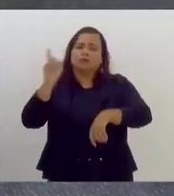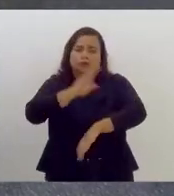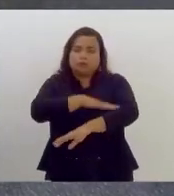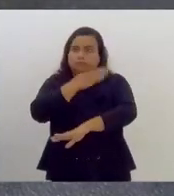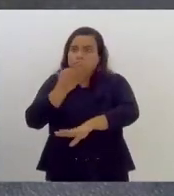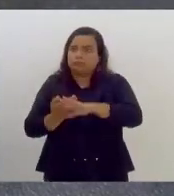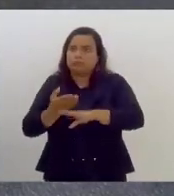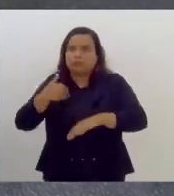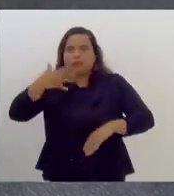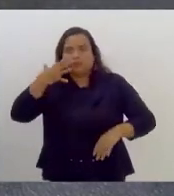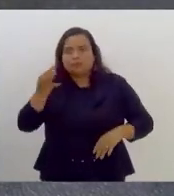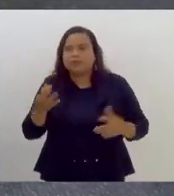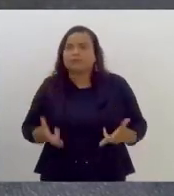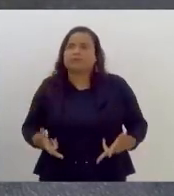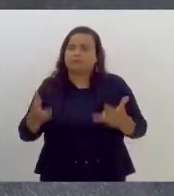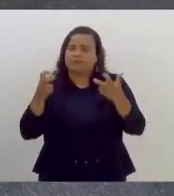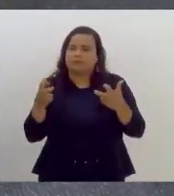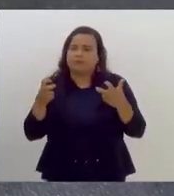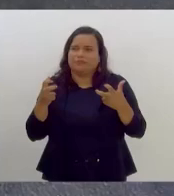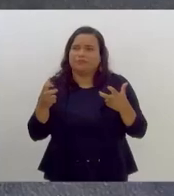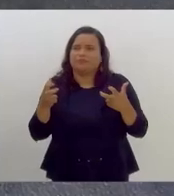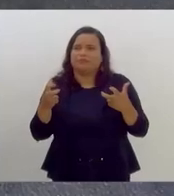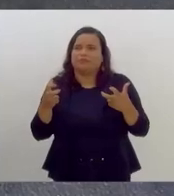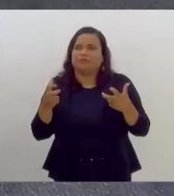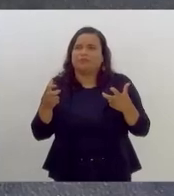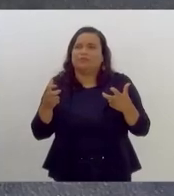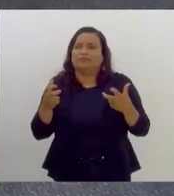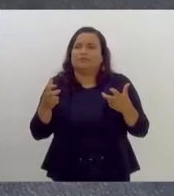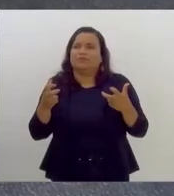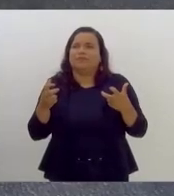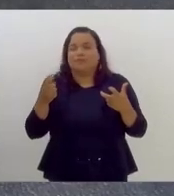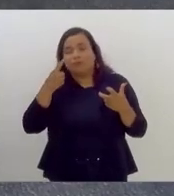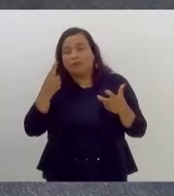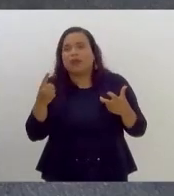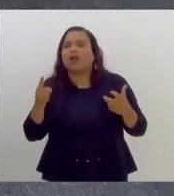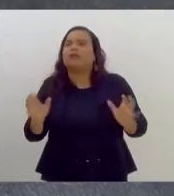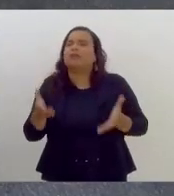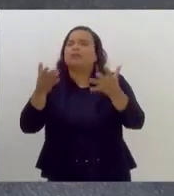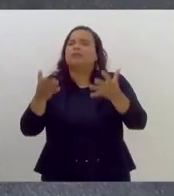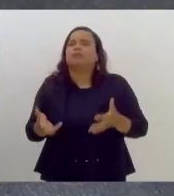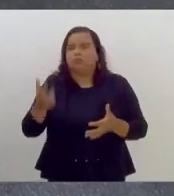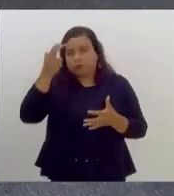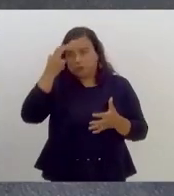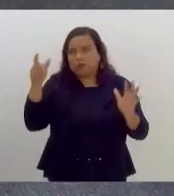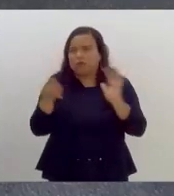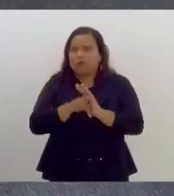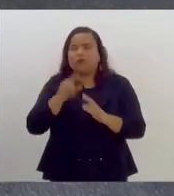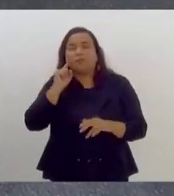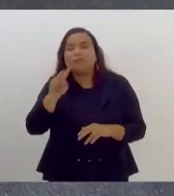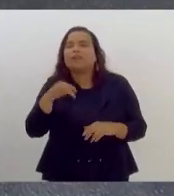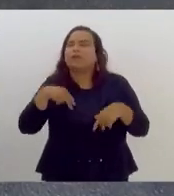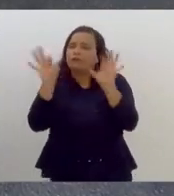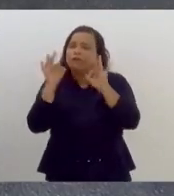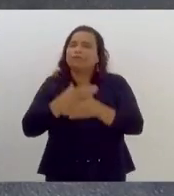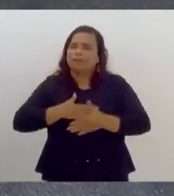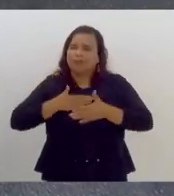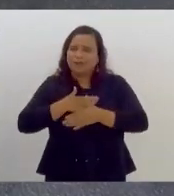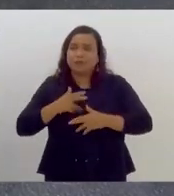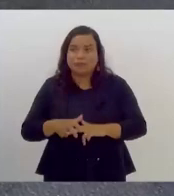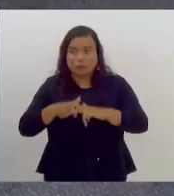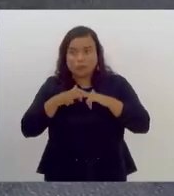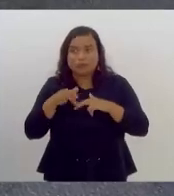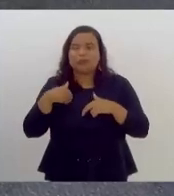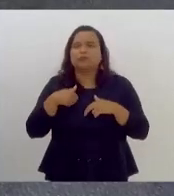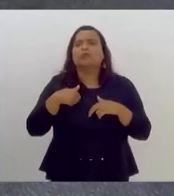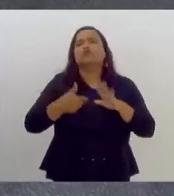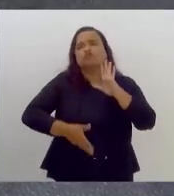que viu e entendeu a importância dos animadores culturais. Por isso, eu fico muito feliz de ter contribuído para a